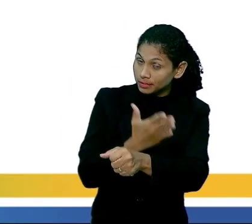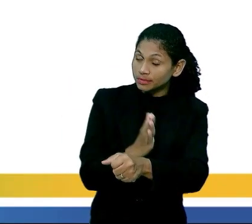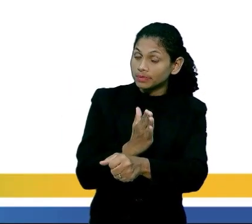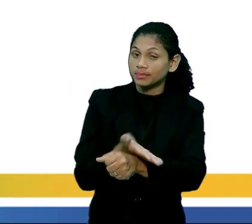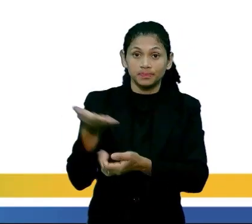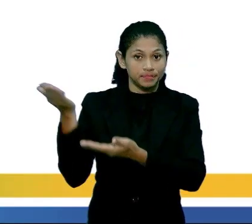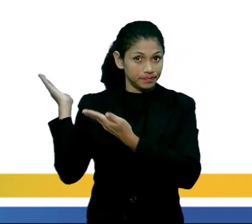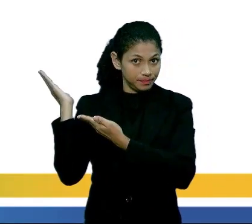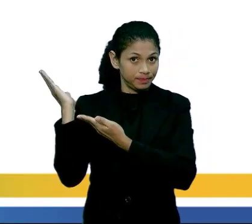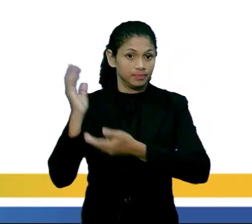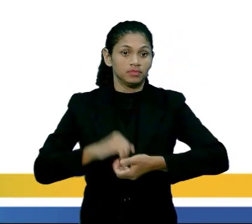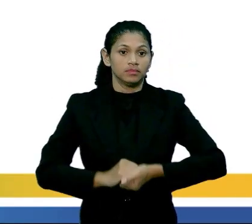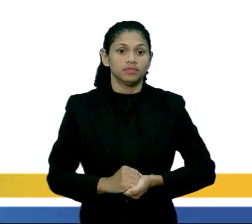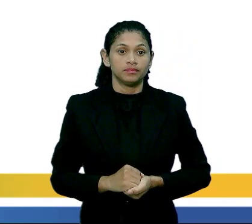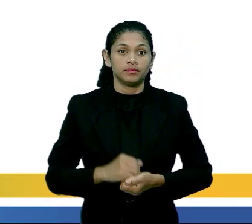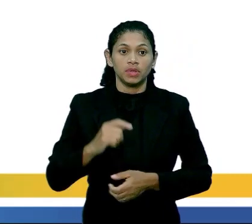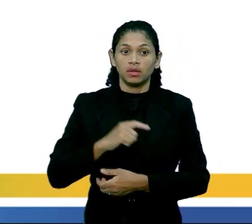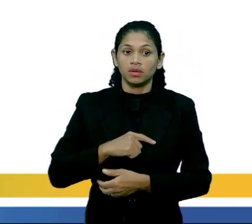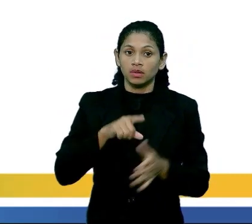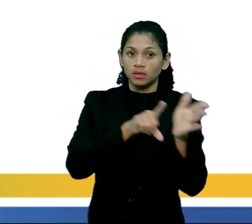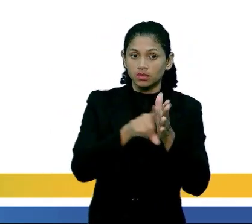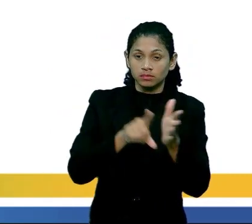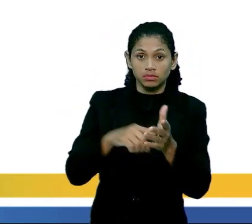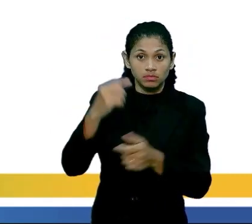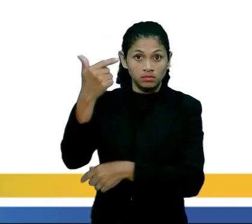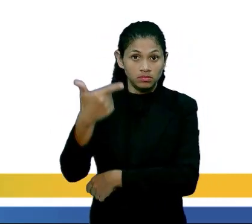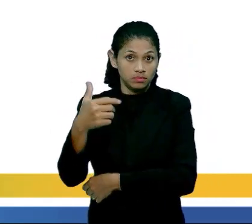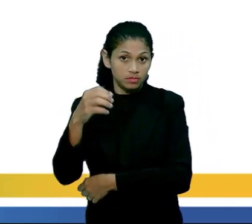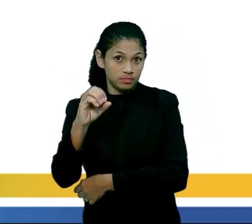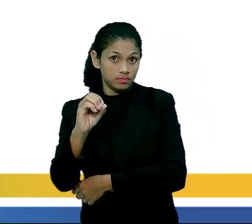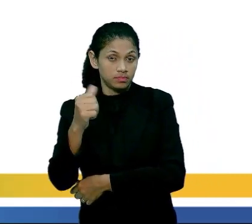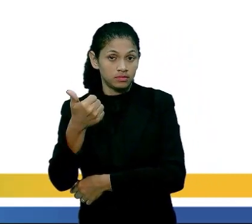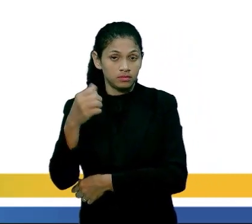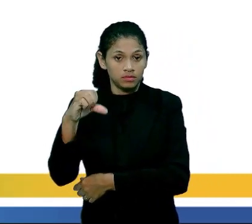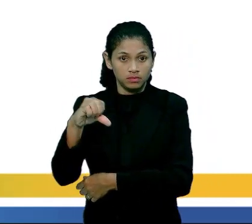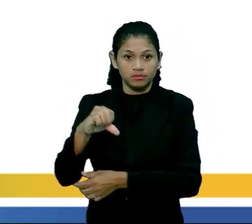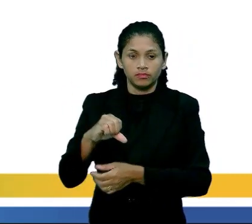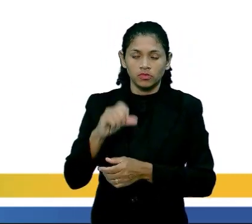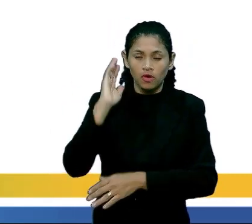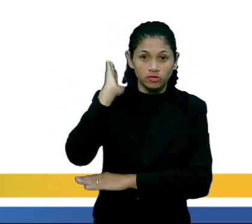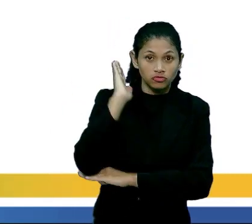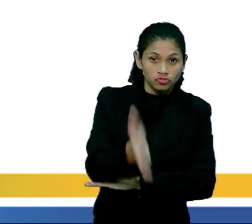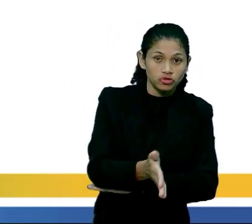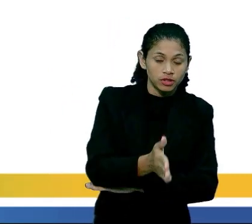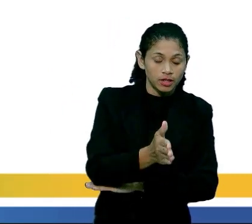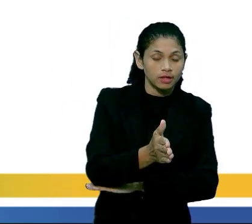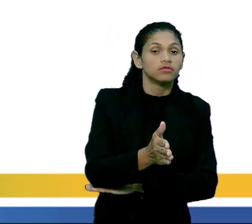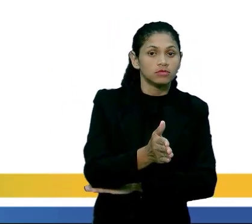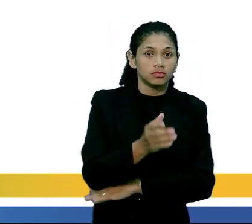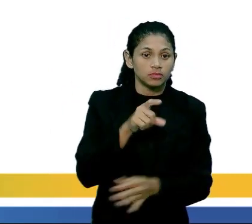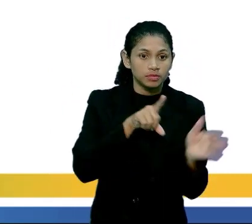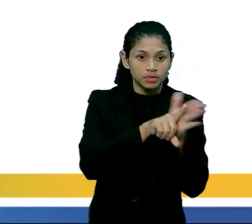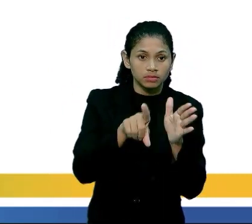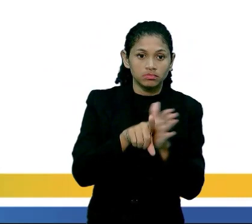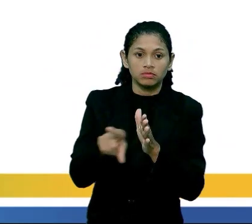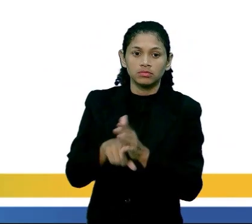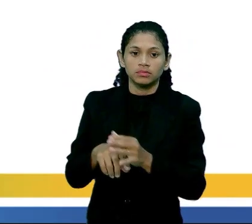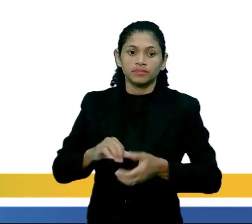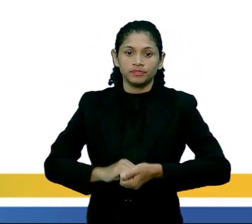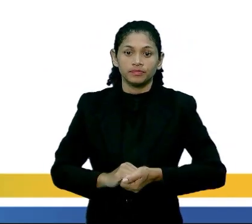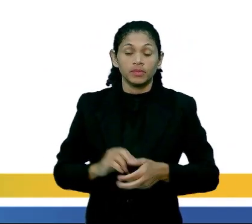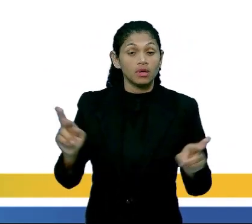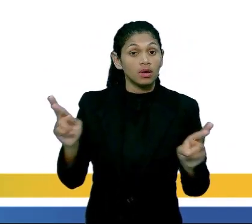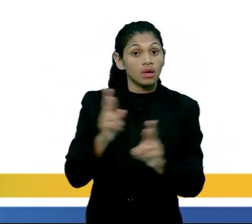exercitando. Temos uma questão aí do Enem de 2019, que a gente vai direto para o comando, que em relação a aspectos de padrão corporal